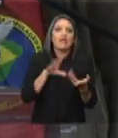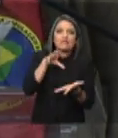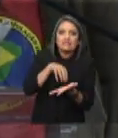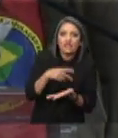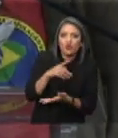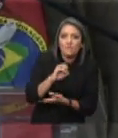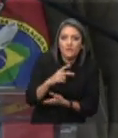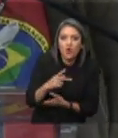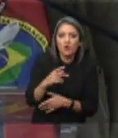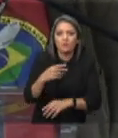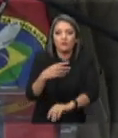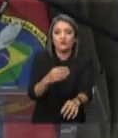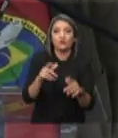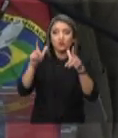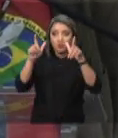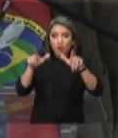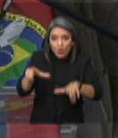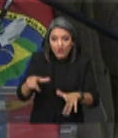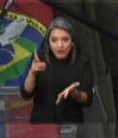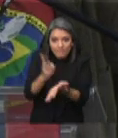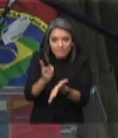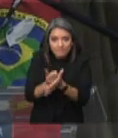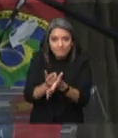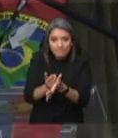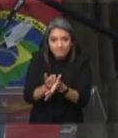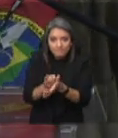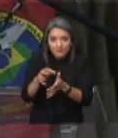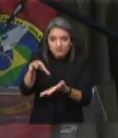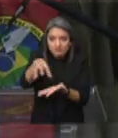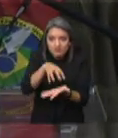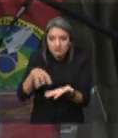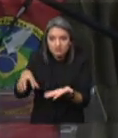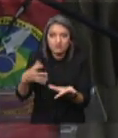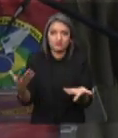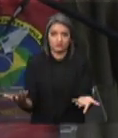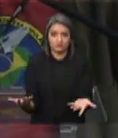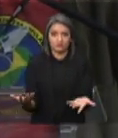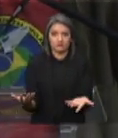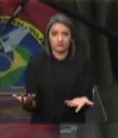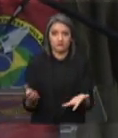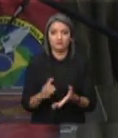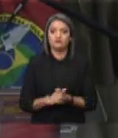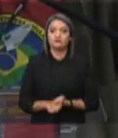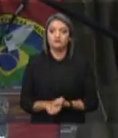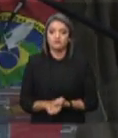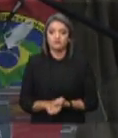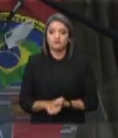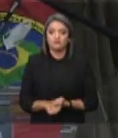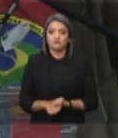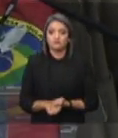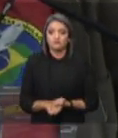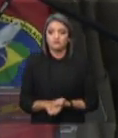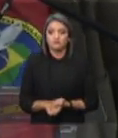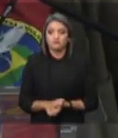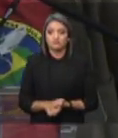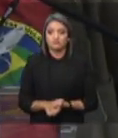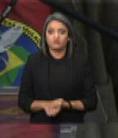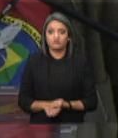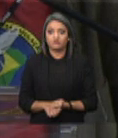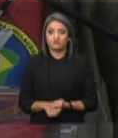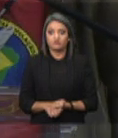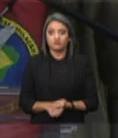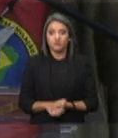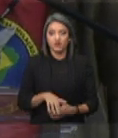tudo num lugar só num container entendeu um modo de container